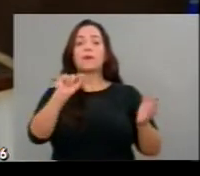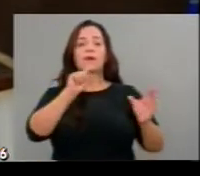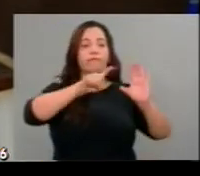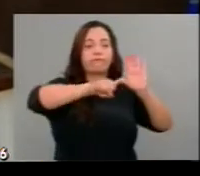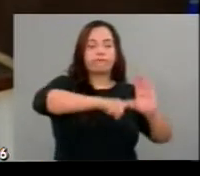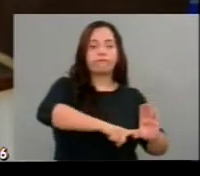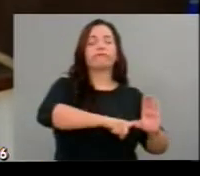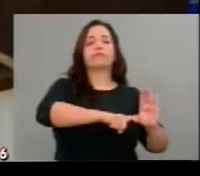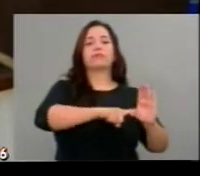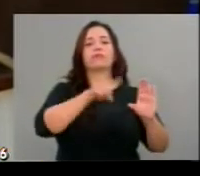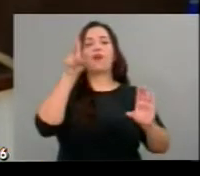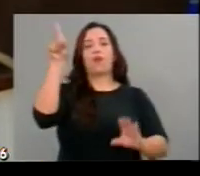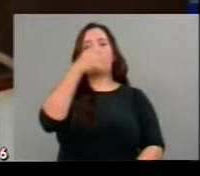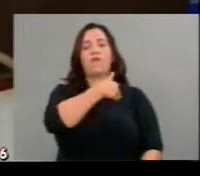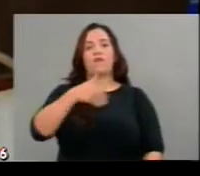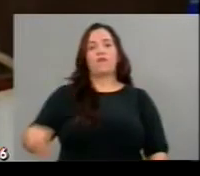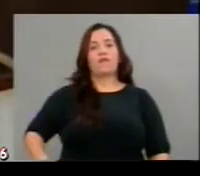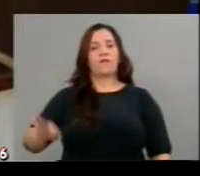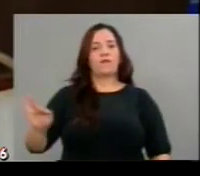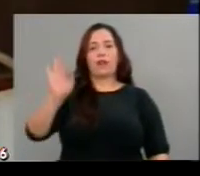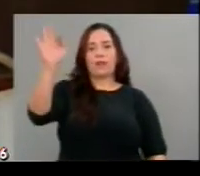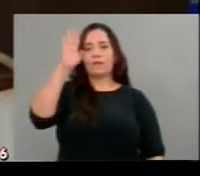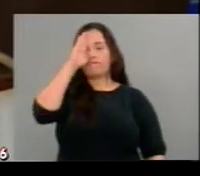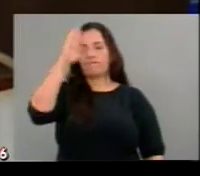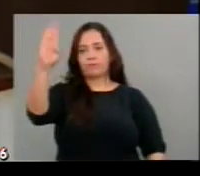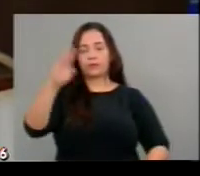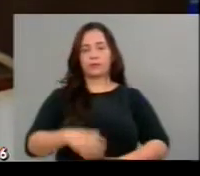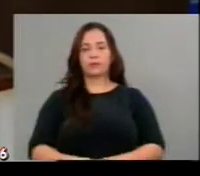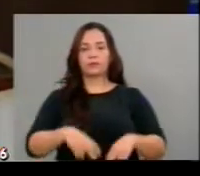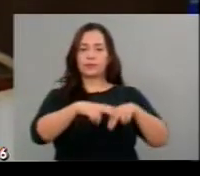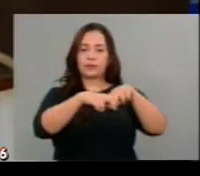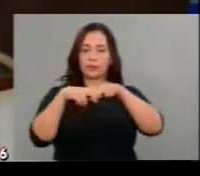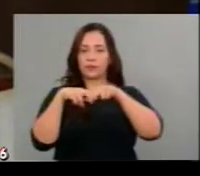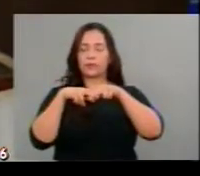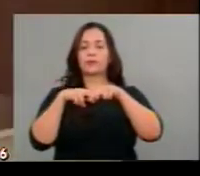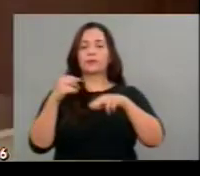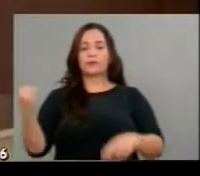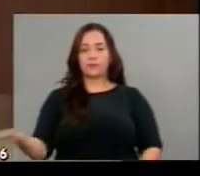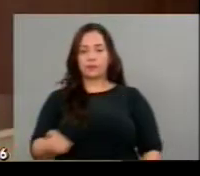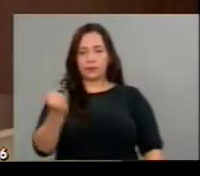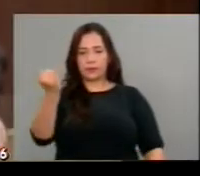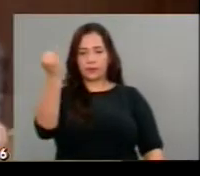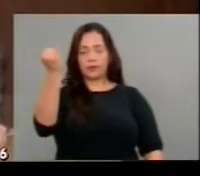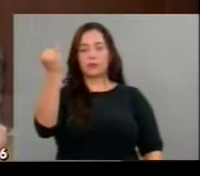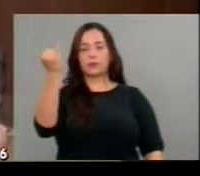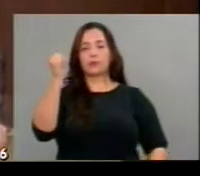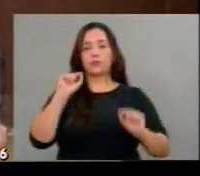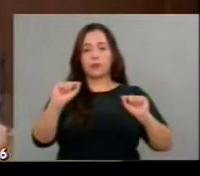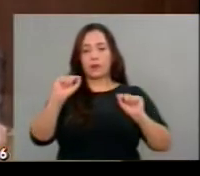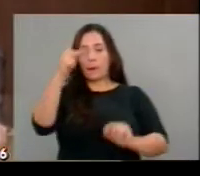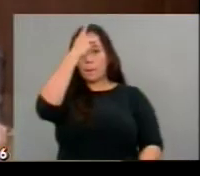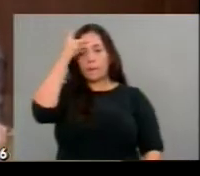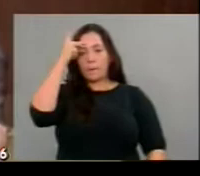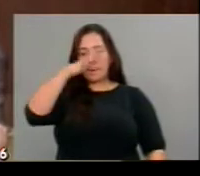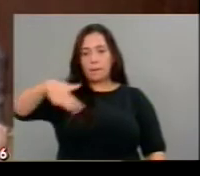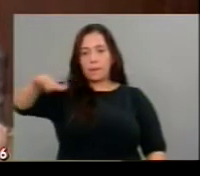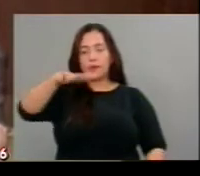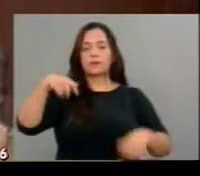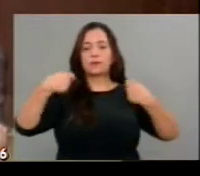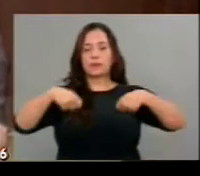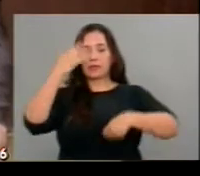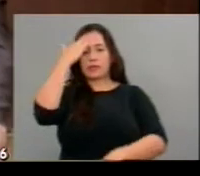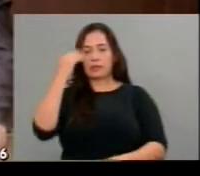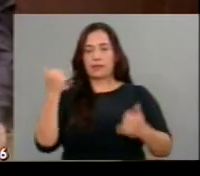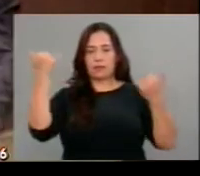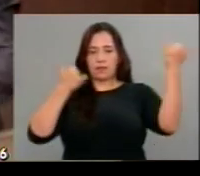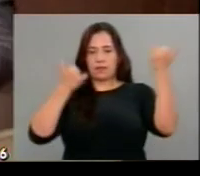econômicas do governo central. É por isso mesmo que é tão importante que o povo se aproprie